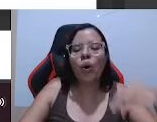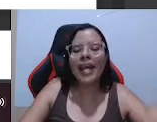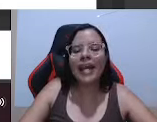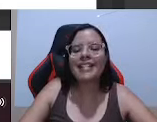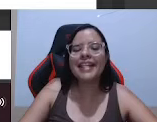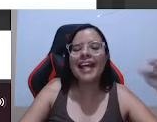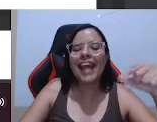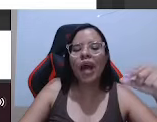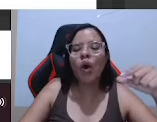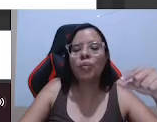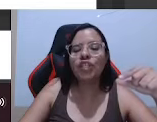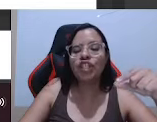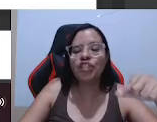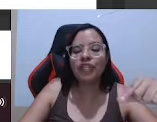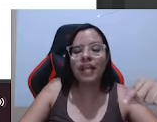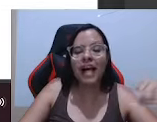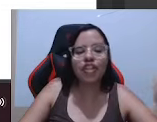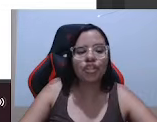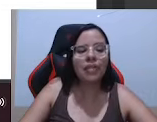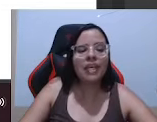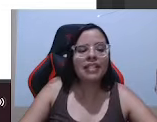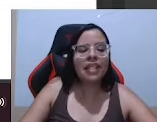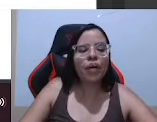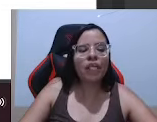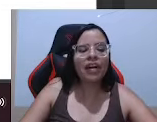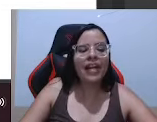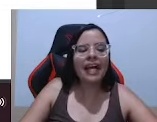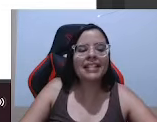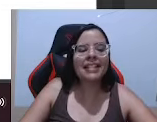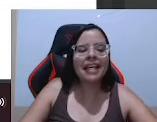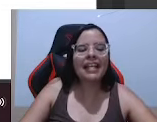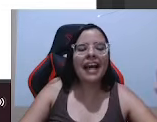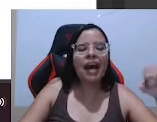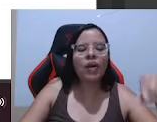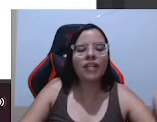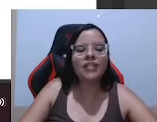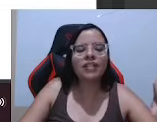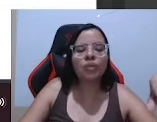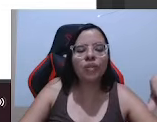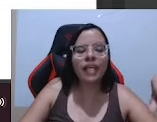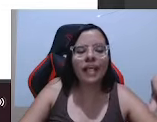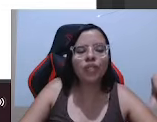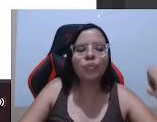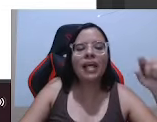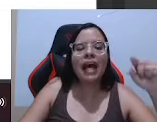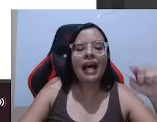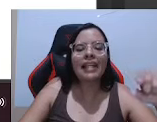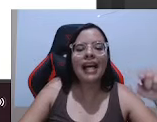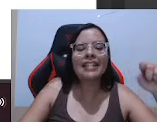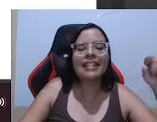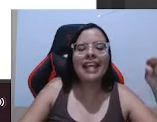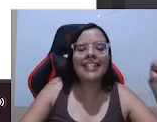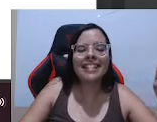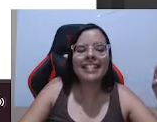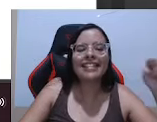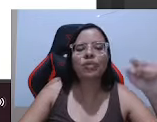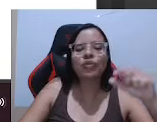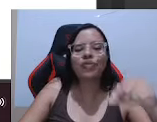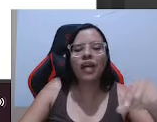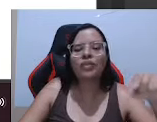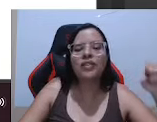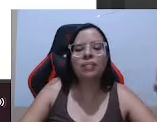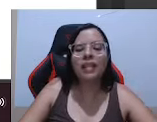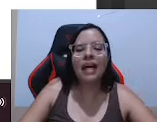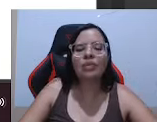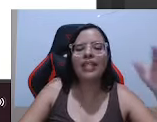clareza, coerência e objetividade. Serão avaliadas ainda a organização do texto, a análise e síntese